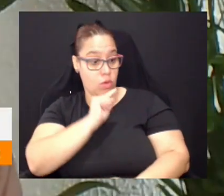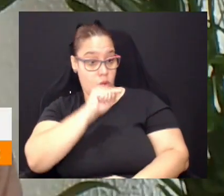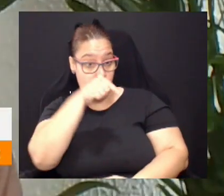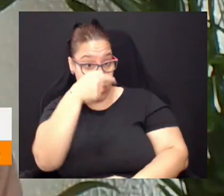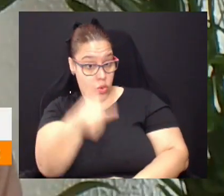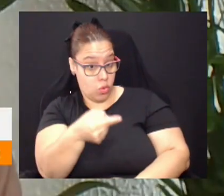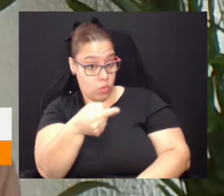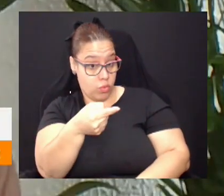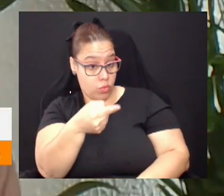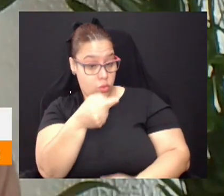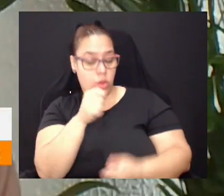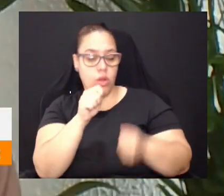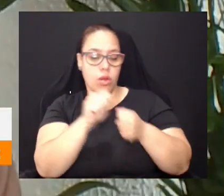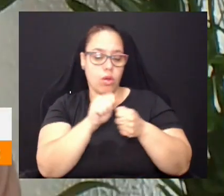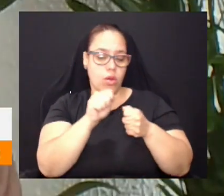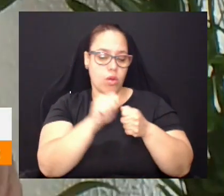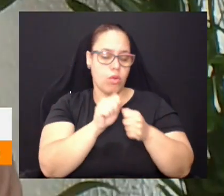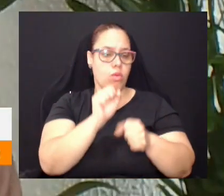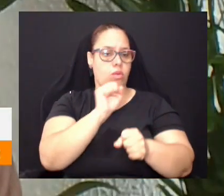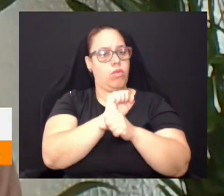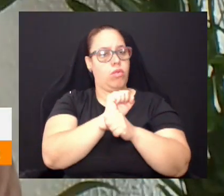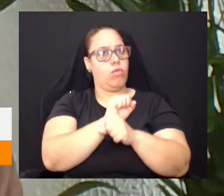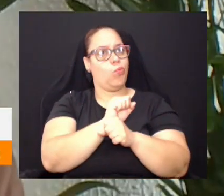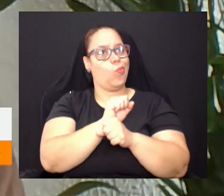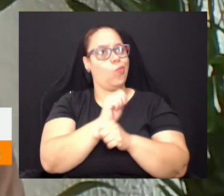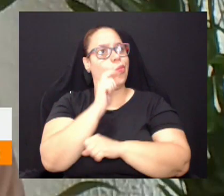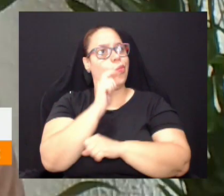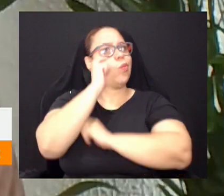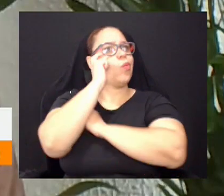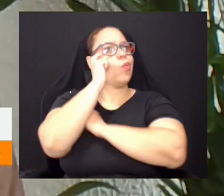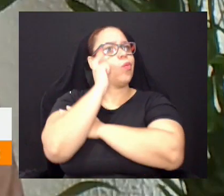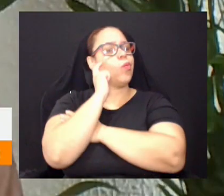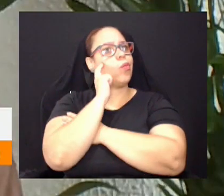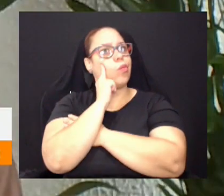faço micro paradas para me ouvir. O